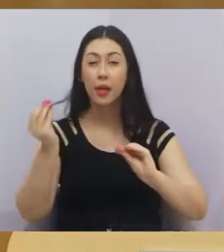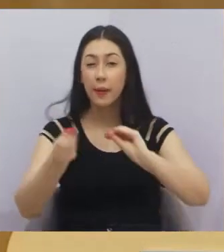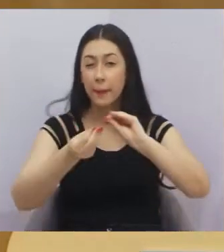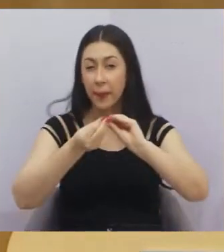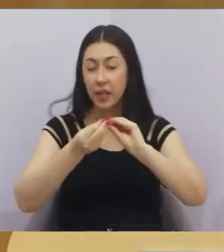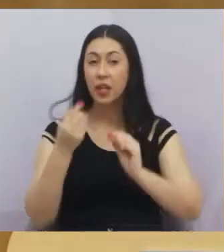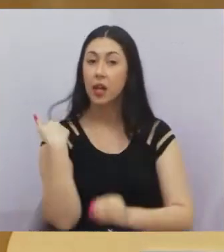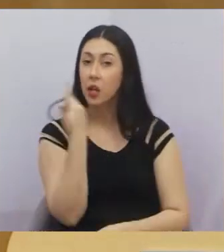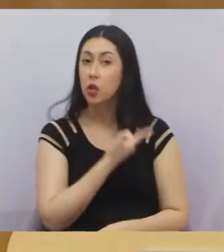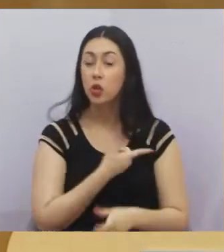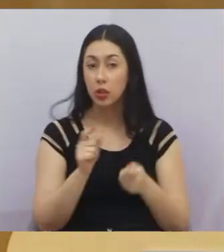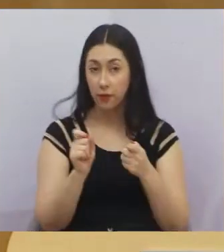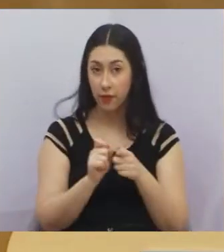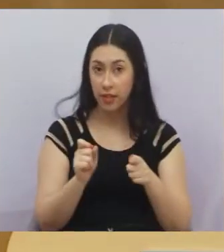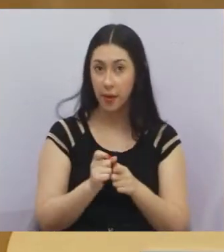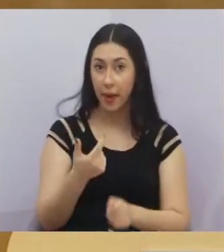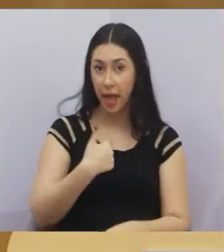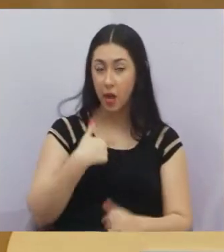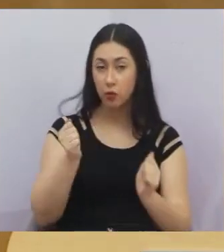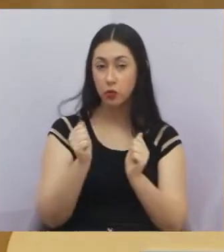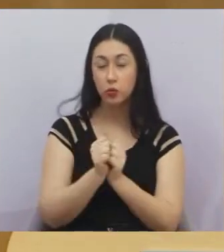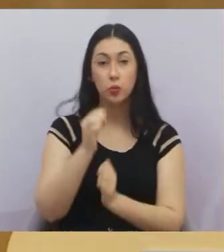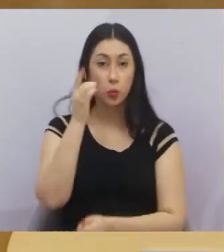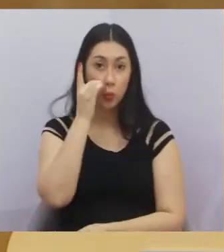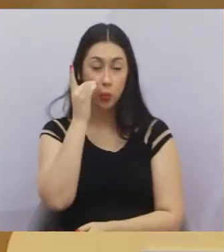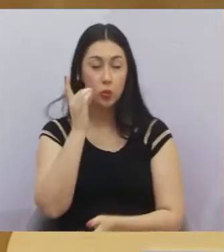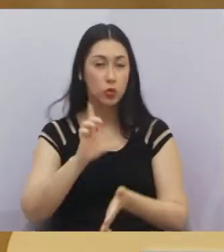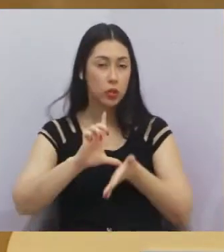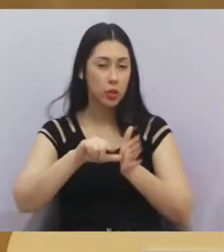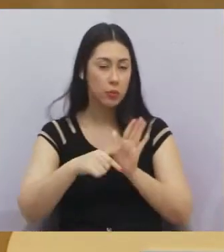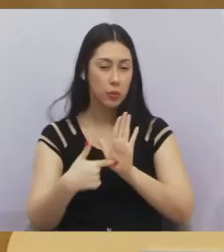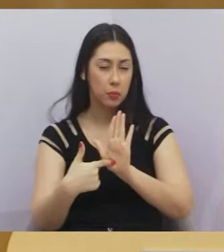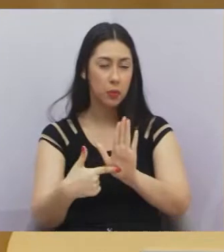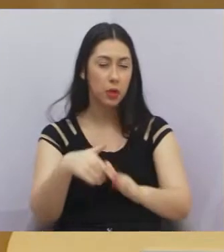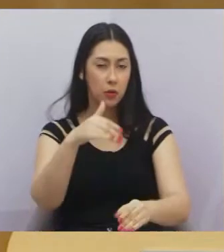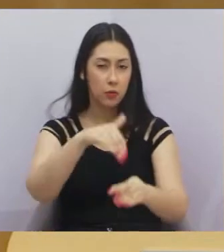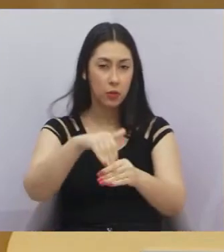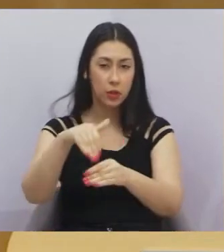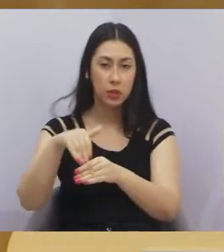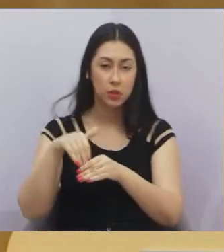nós fizemos, eu e o Dude, que será daqui a pouquinho passado para aprovação,